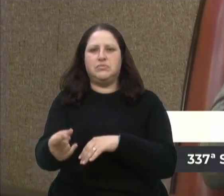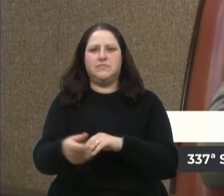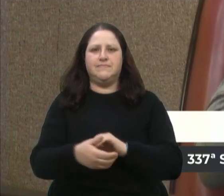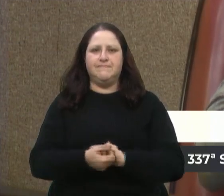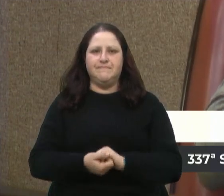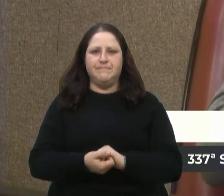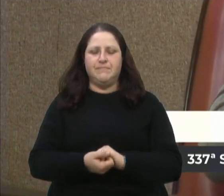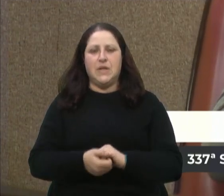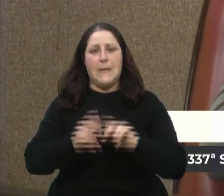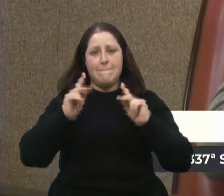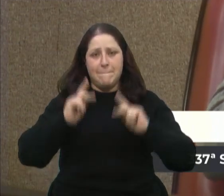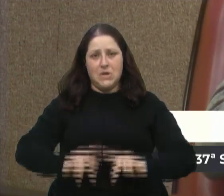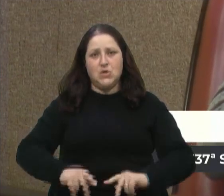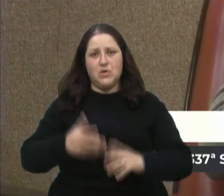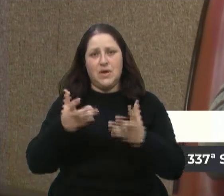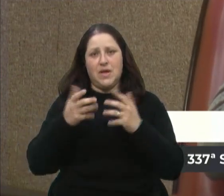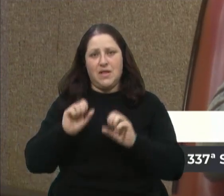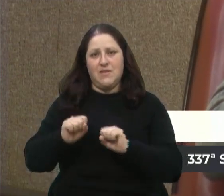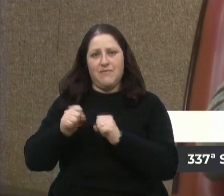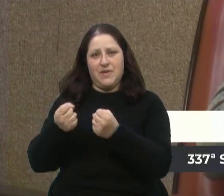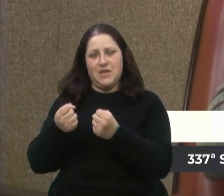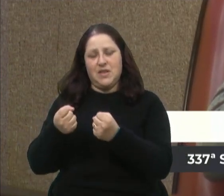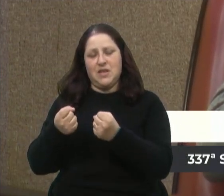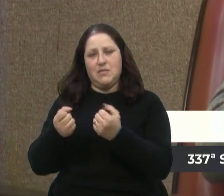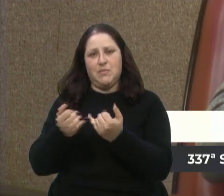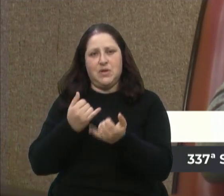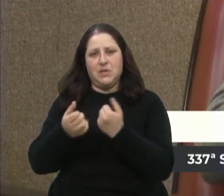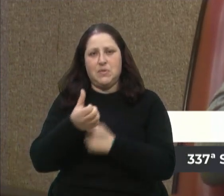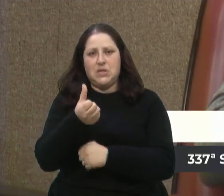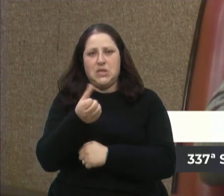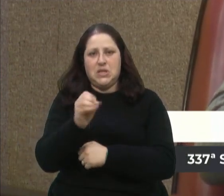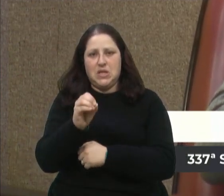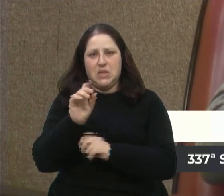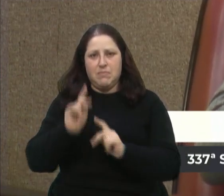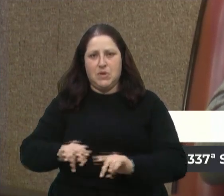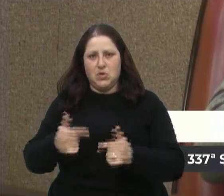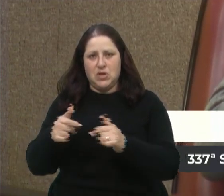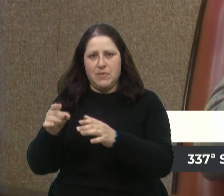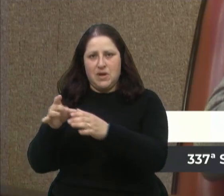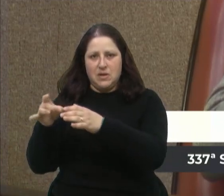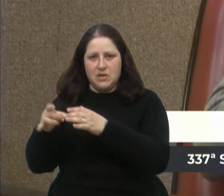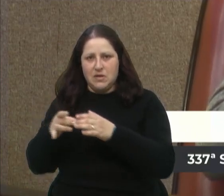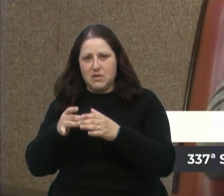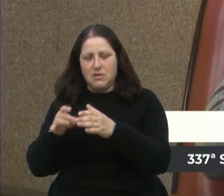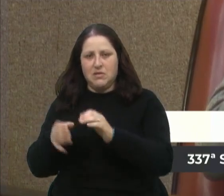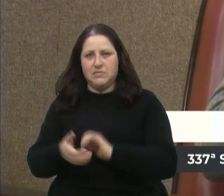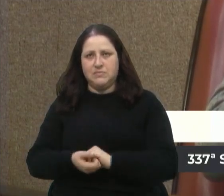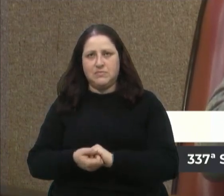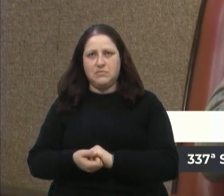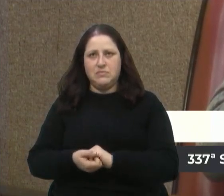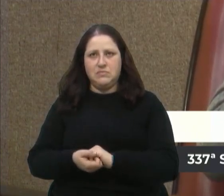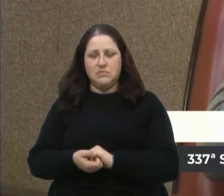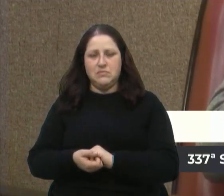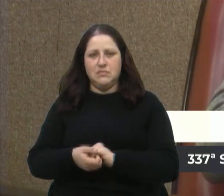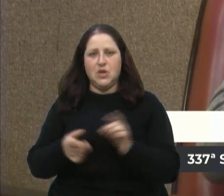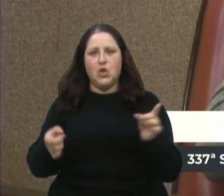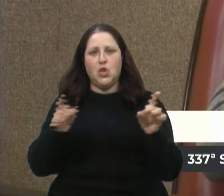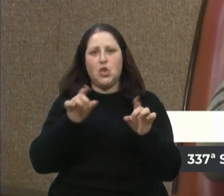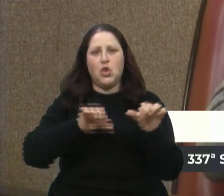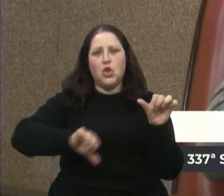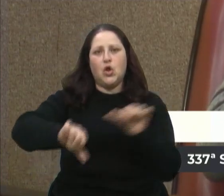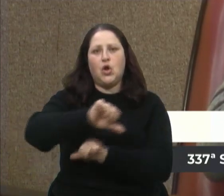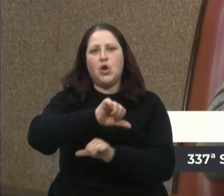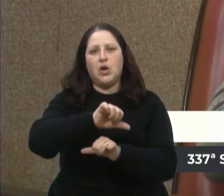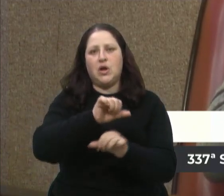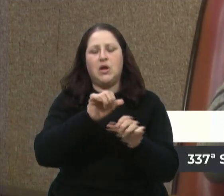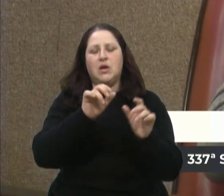pessoal está tentando defender, tipo, 60 vendedores ambulantes, né? E troca o comércio, milhares